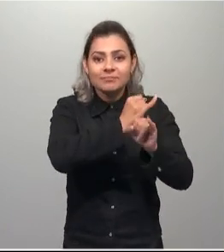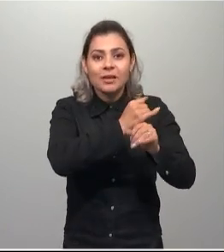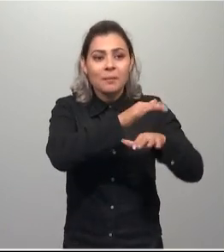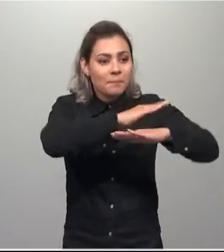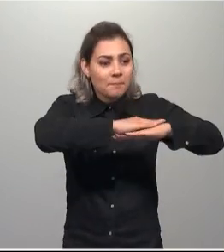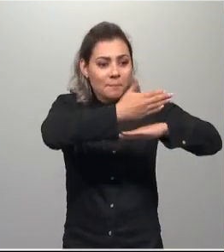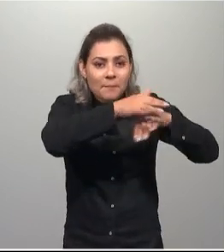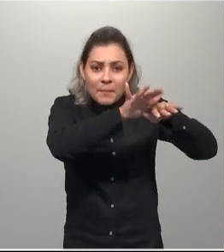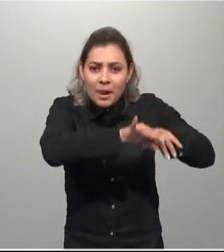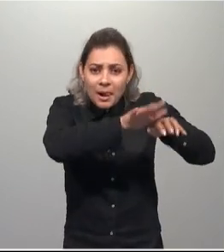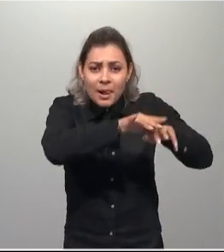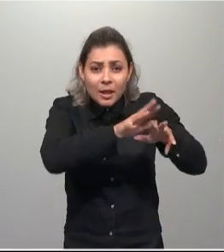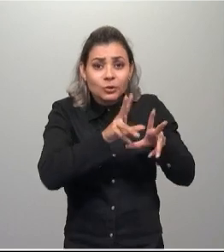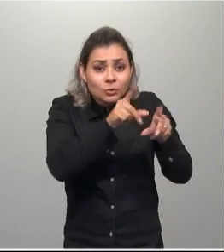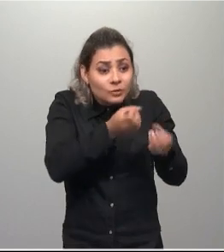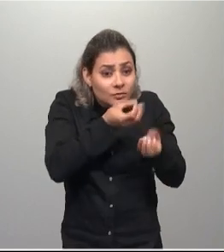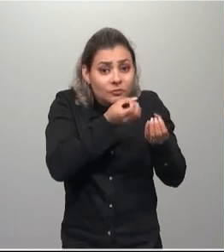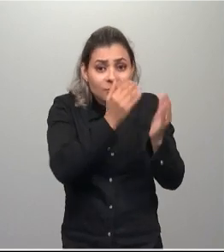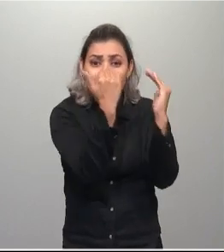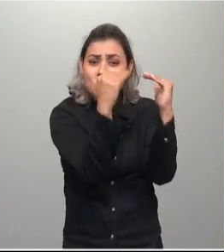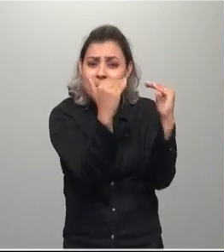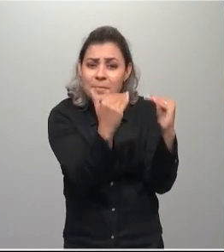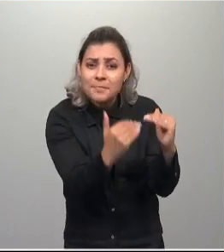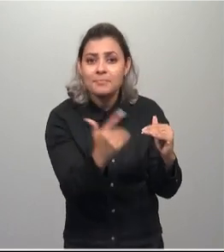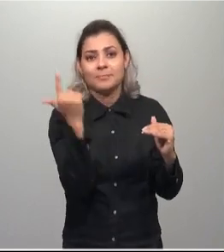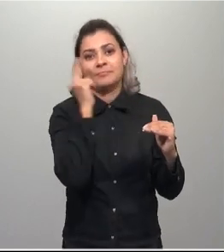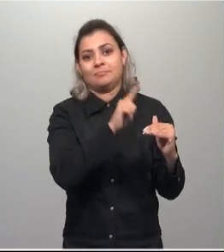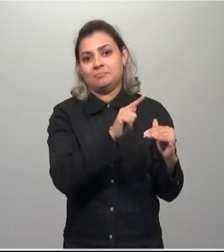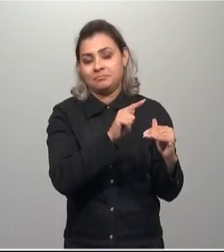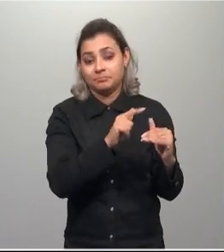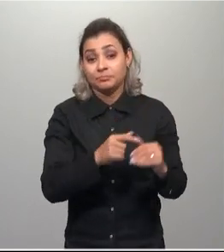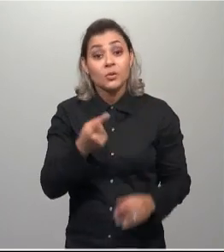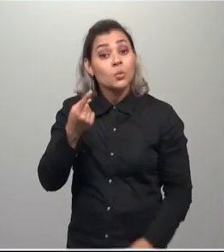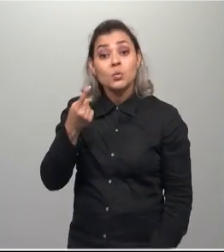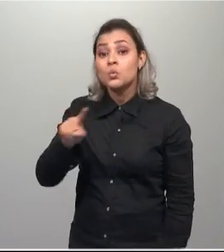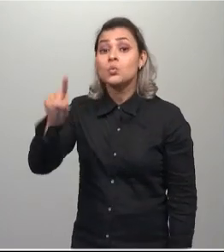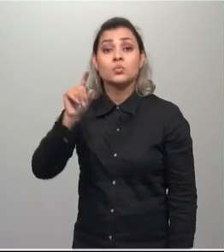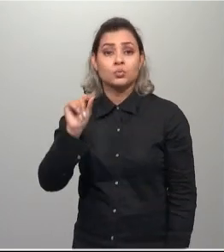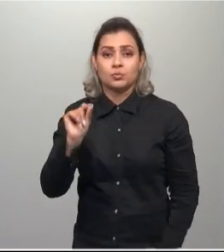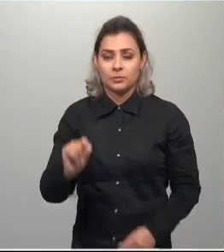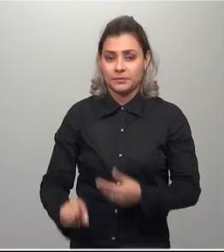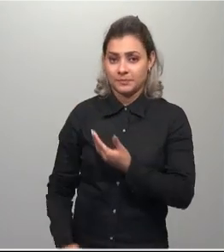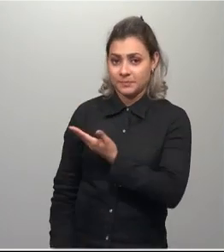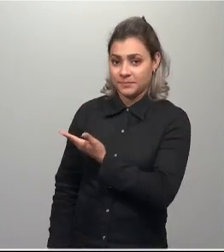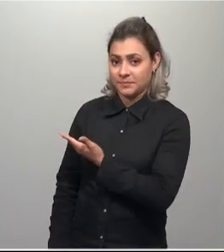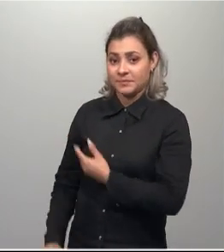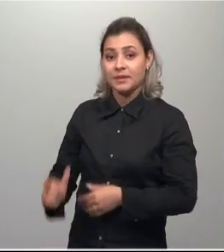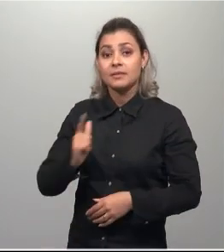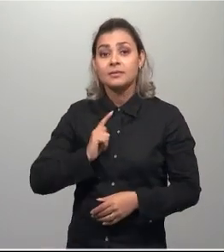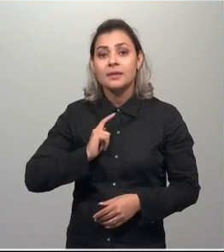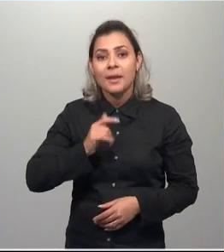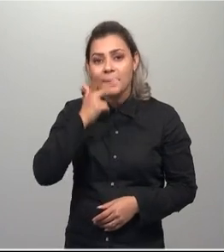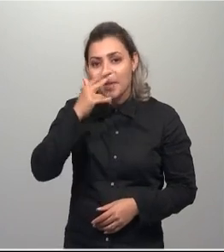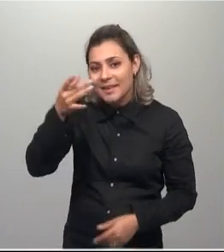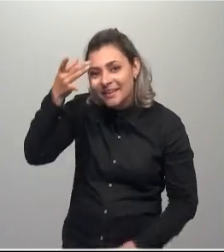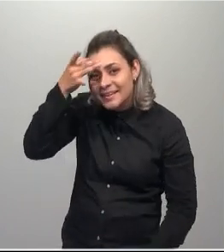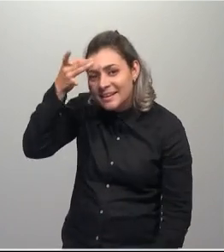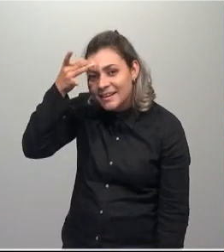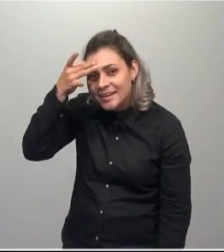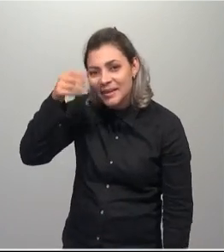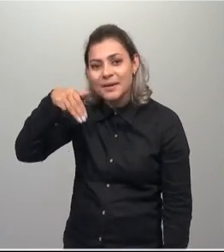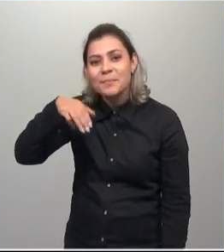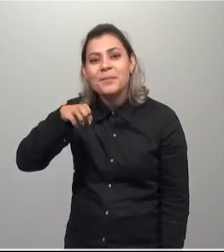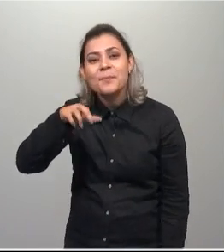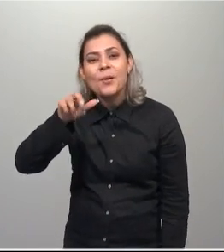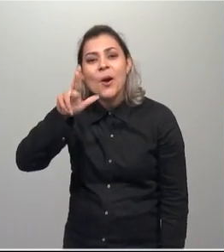unidade tempo que entra em moda e por último eu tenho lá os bloquinhos memória com os registradores a